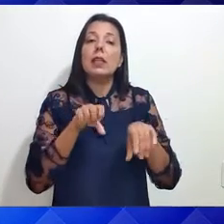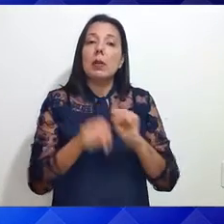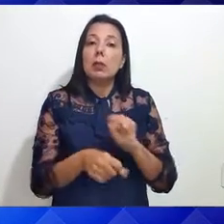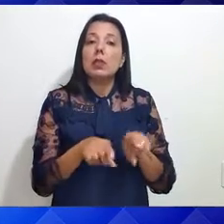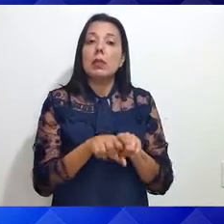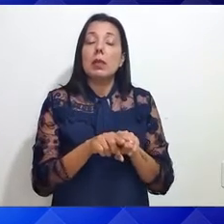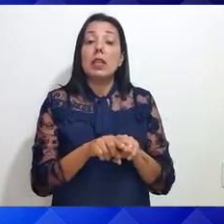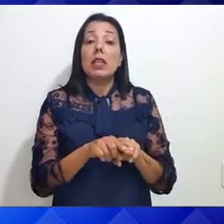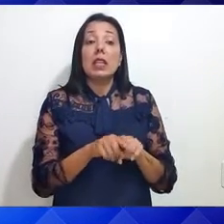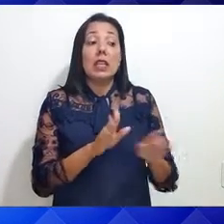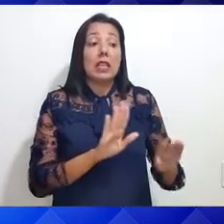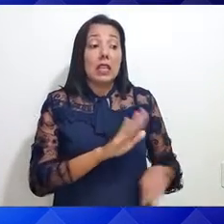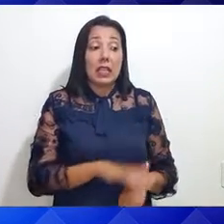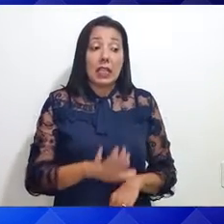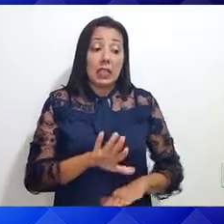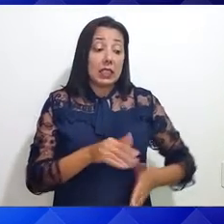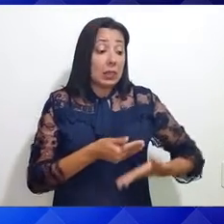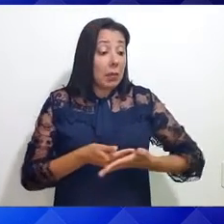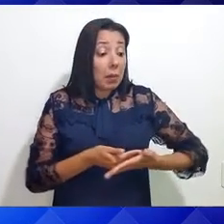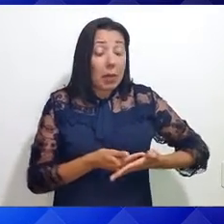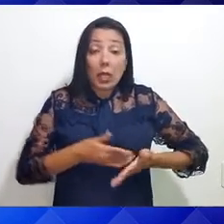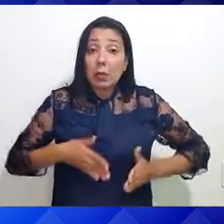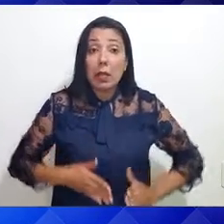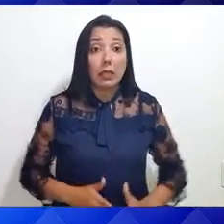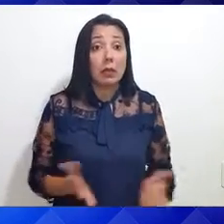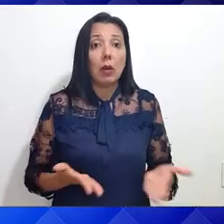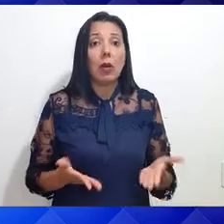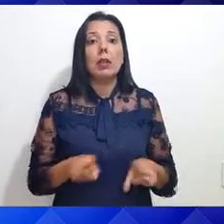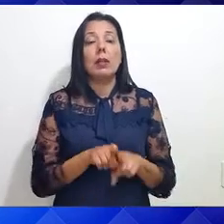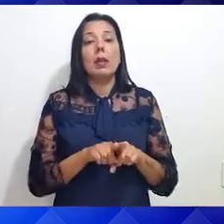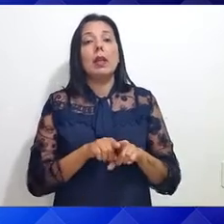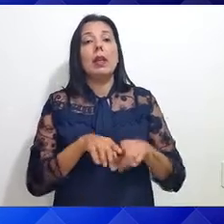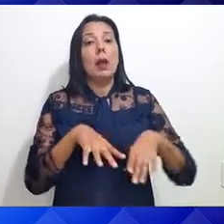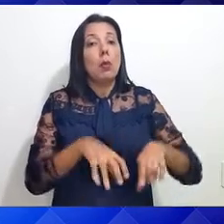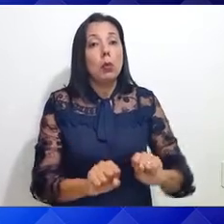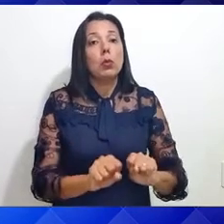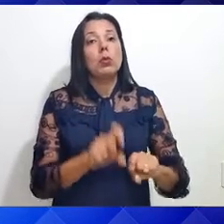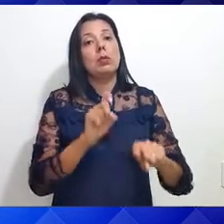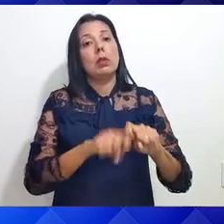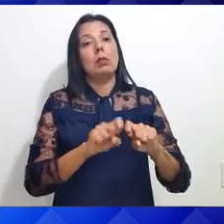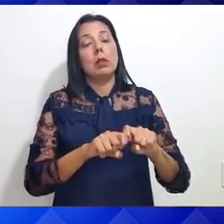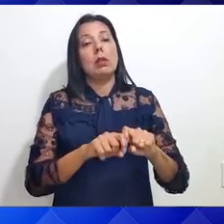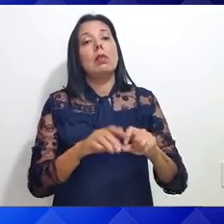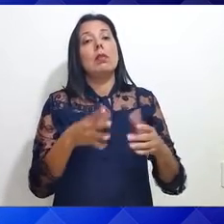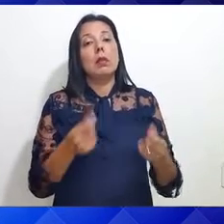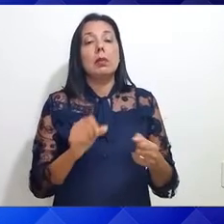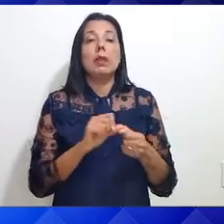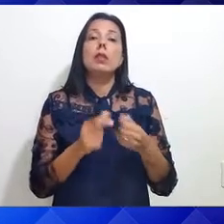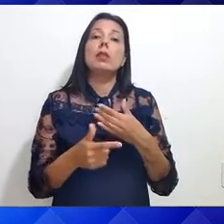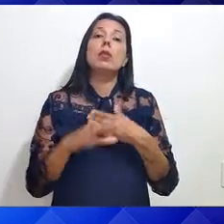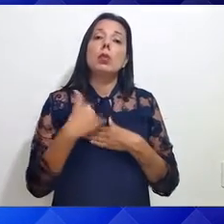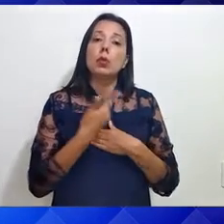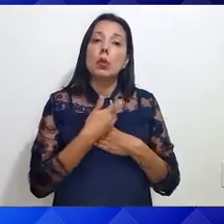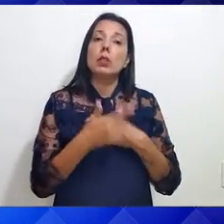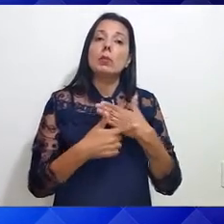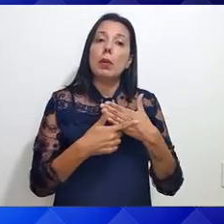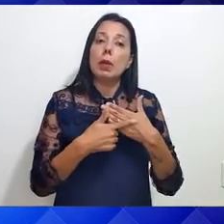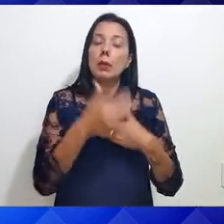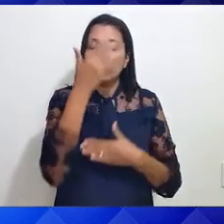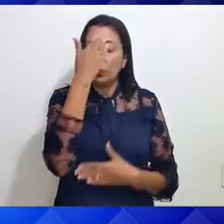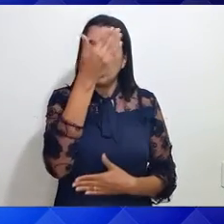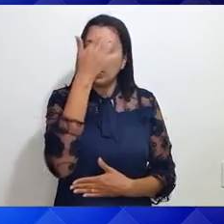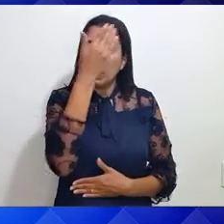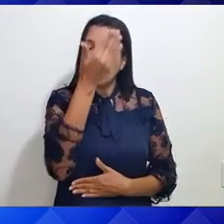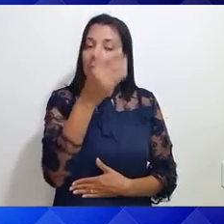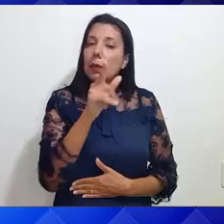importante. E a minha querida Ana Maria, né, que é uma companheirona. Bem, só para finalizar, eu queria, Thelma,